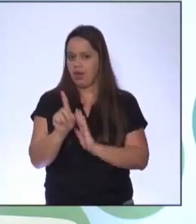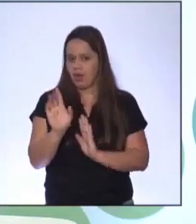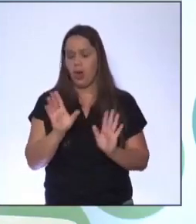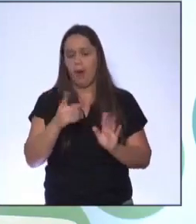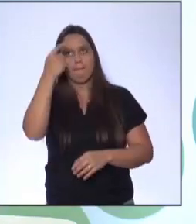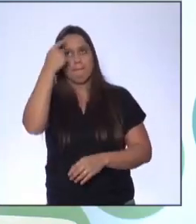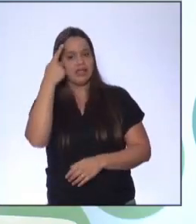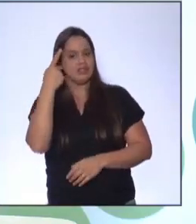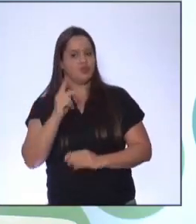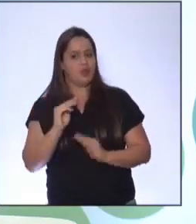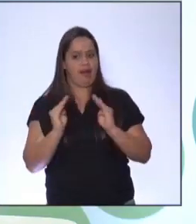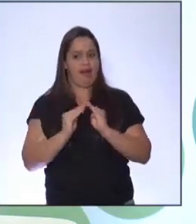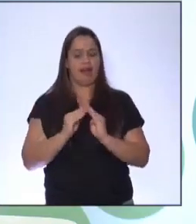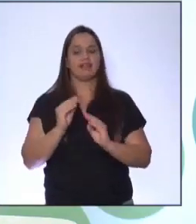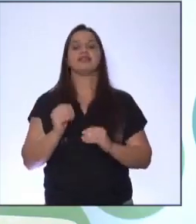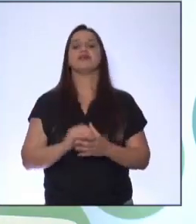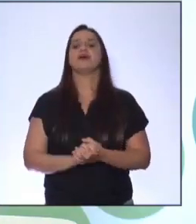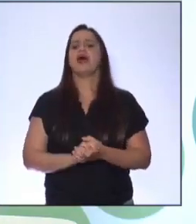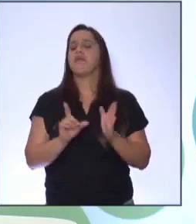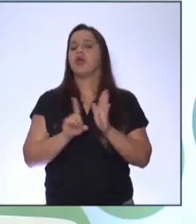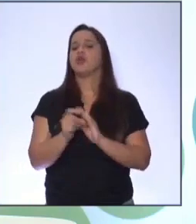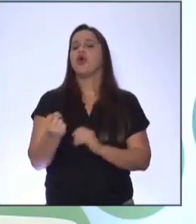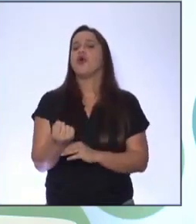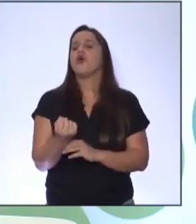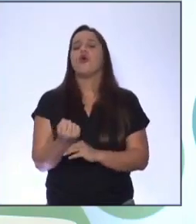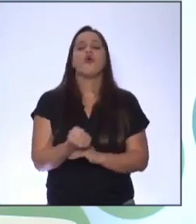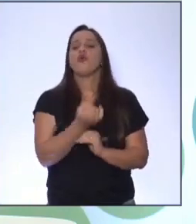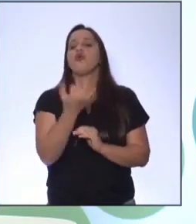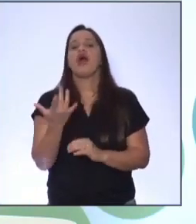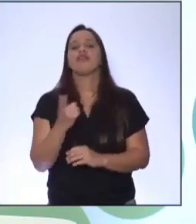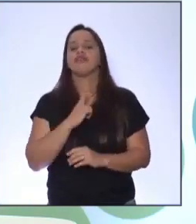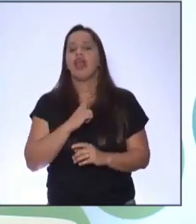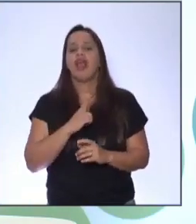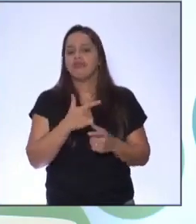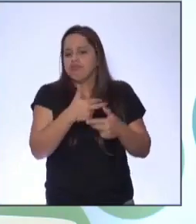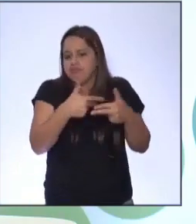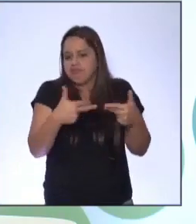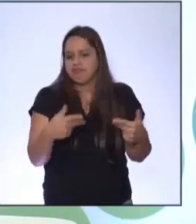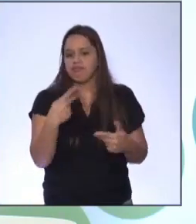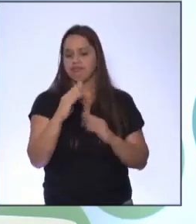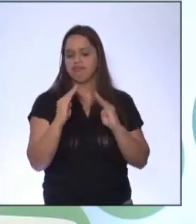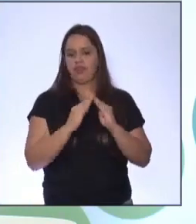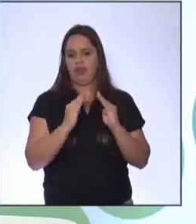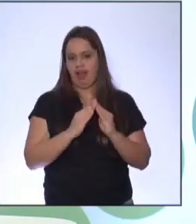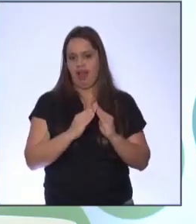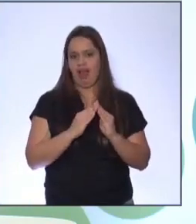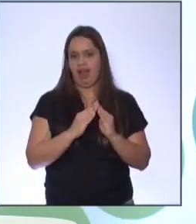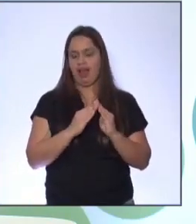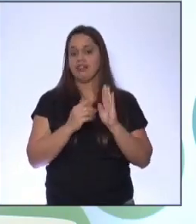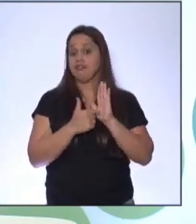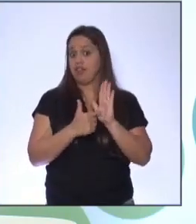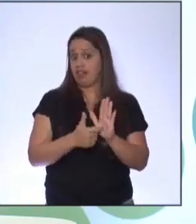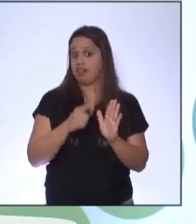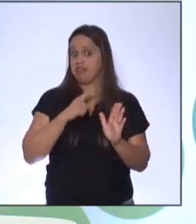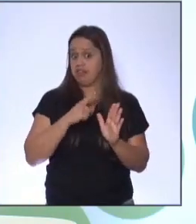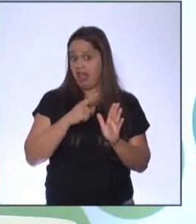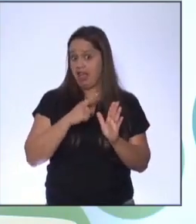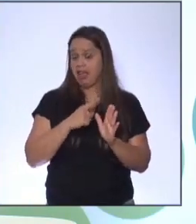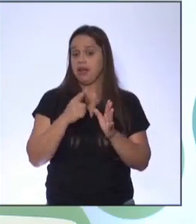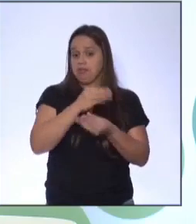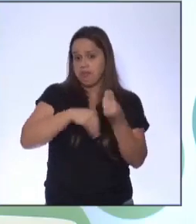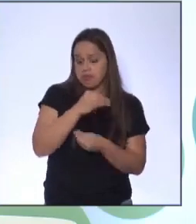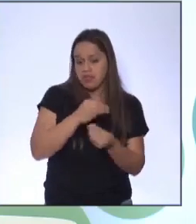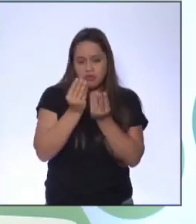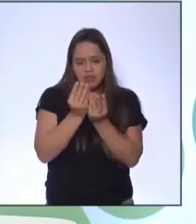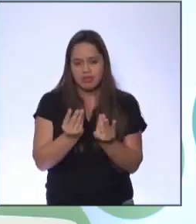de vocês, quais são as substâncias que tem na casa de vocês que tem um aspecto homogêneo, de mistura homogênea,